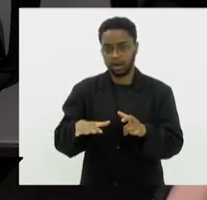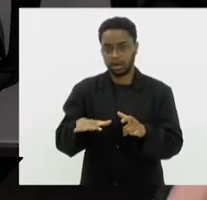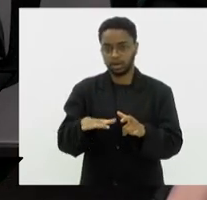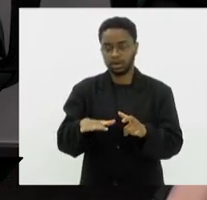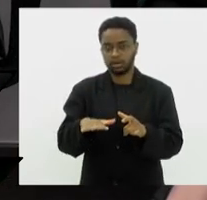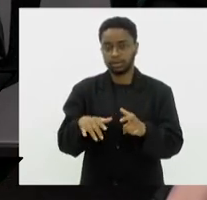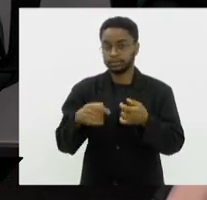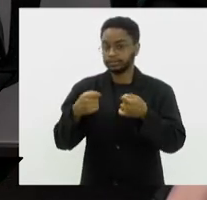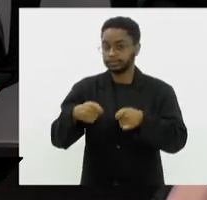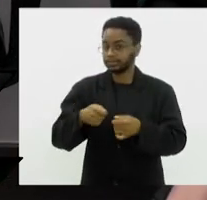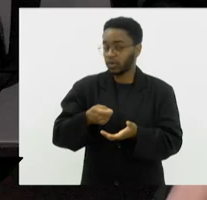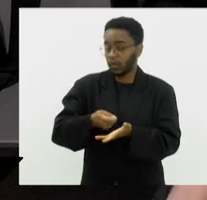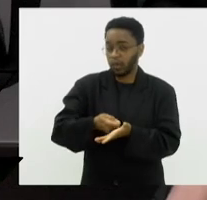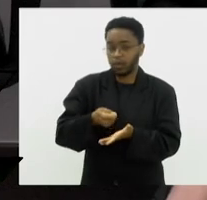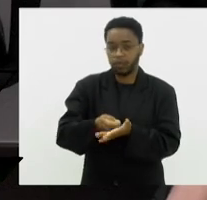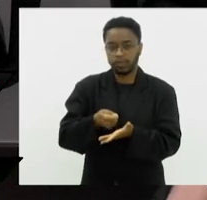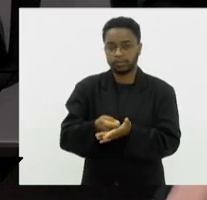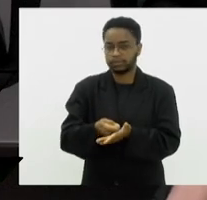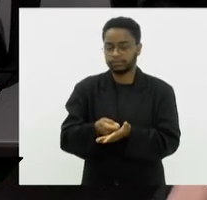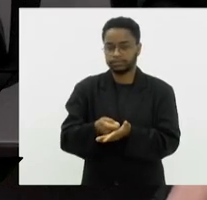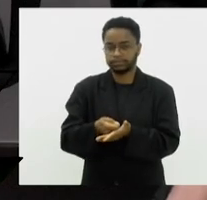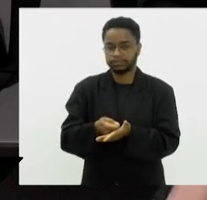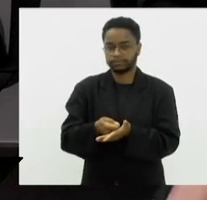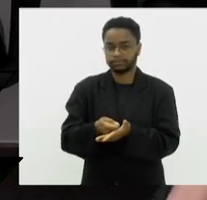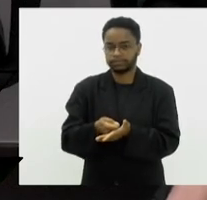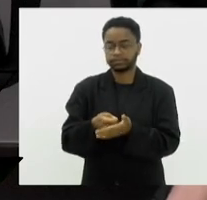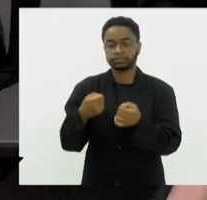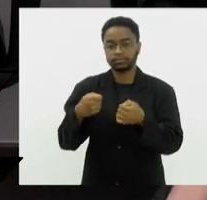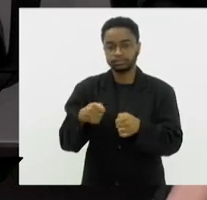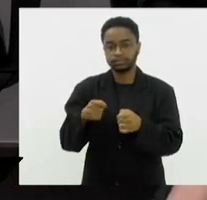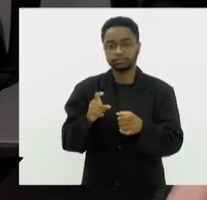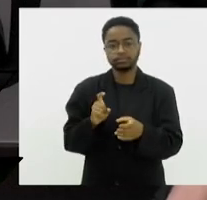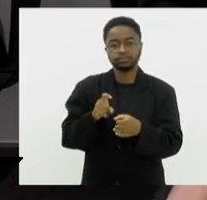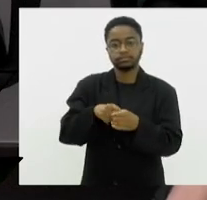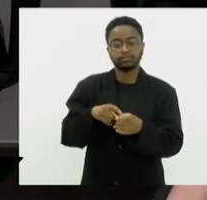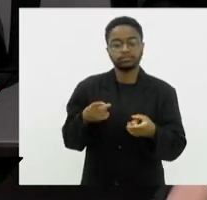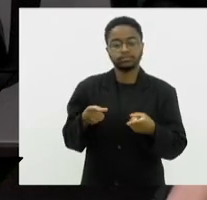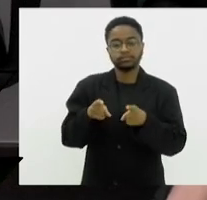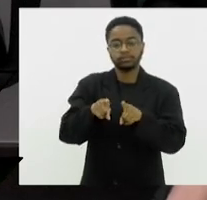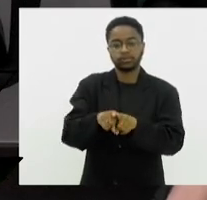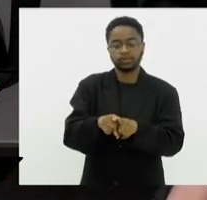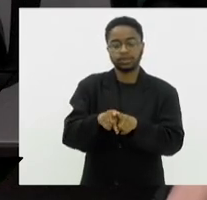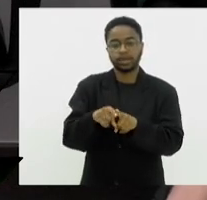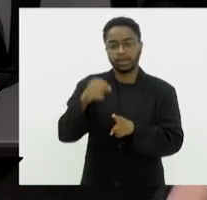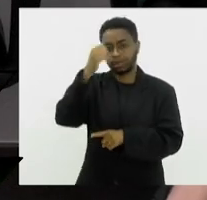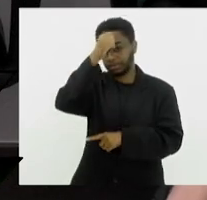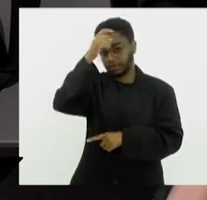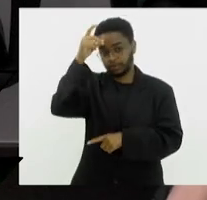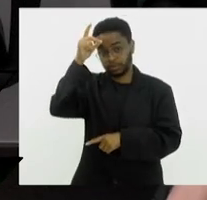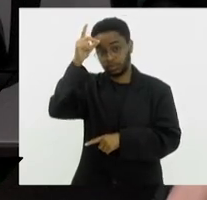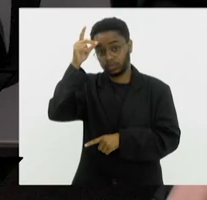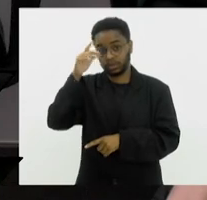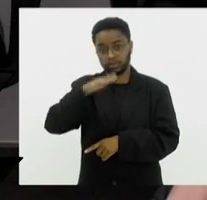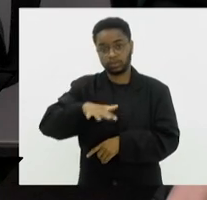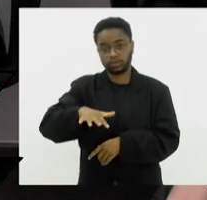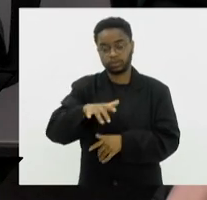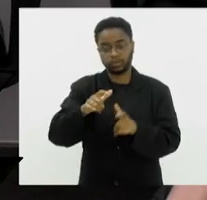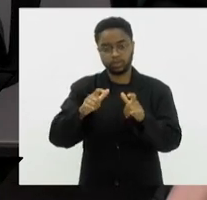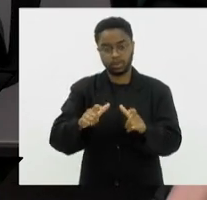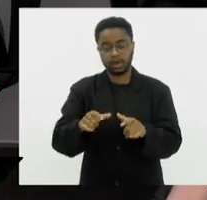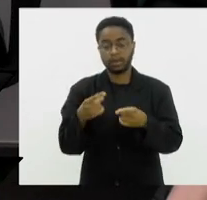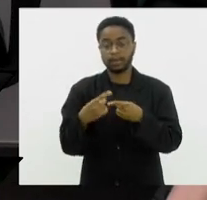necessária e obrigatoriamente, ele tem que ter convênio com o município onde está situada aquela área. Porque é